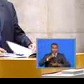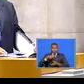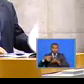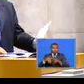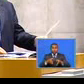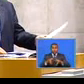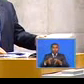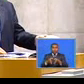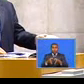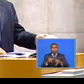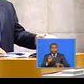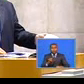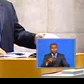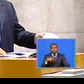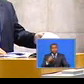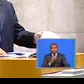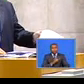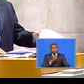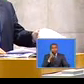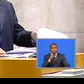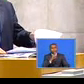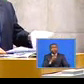nós formos olhar